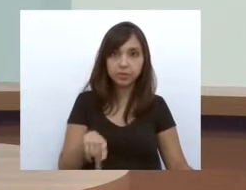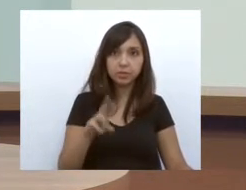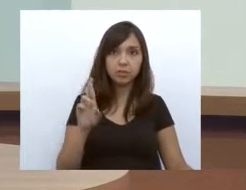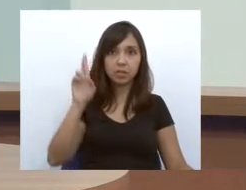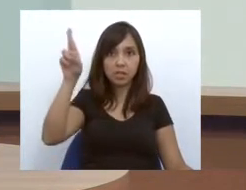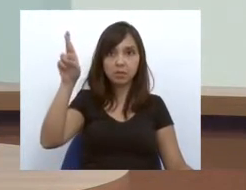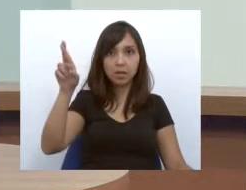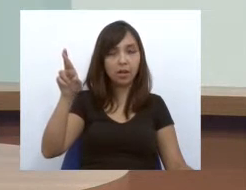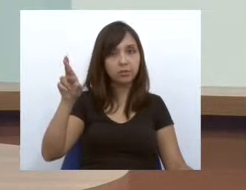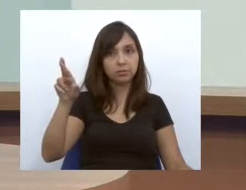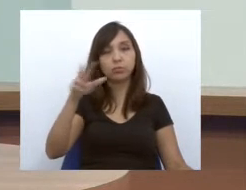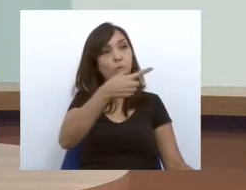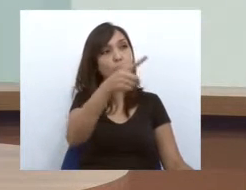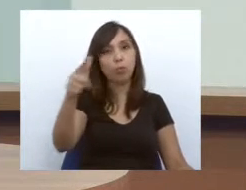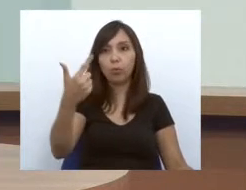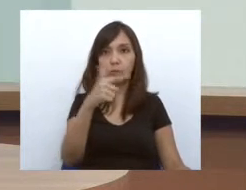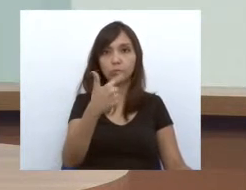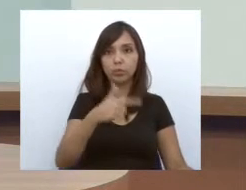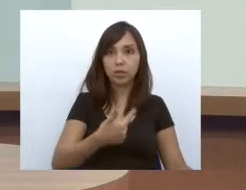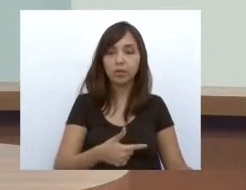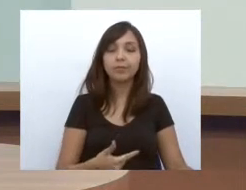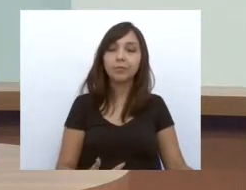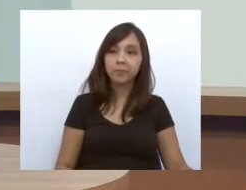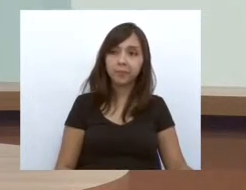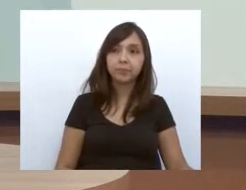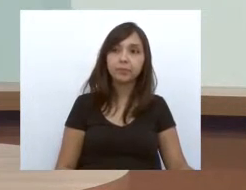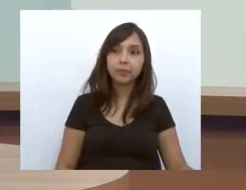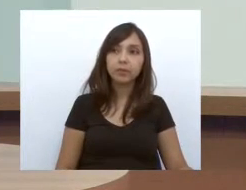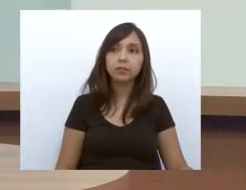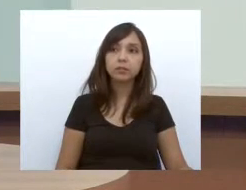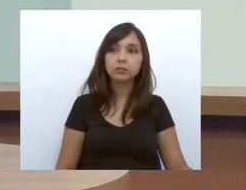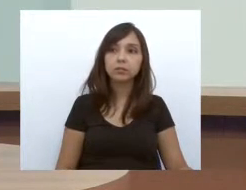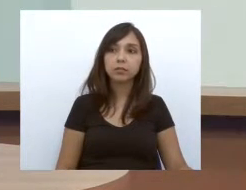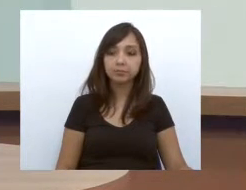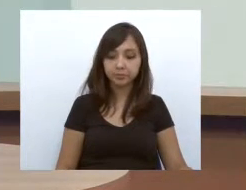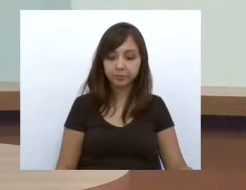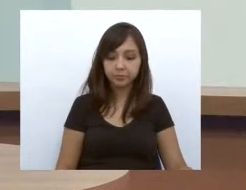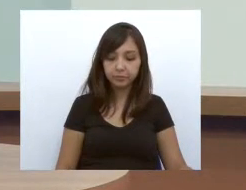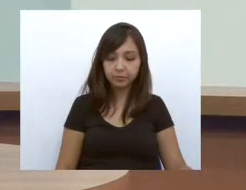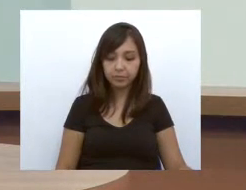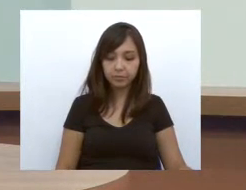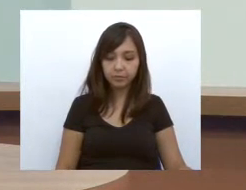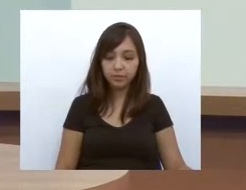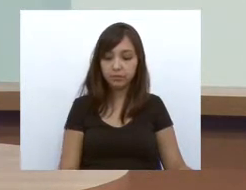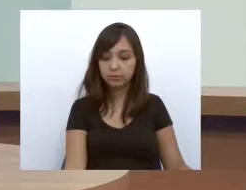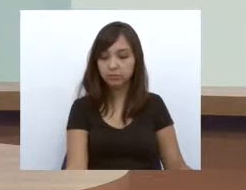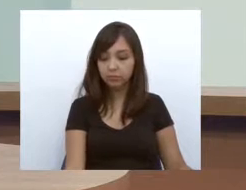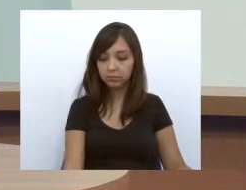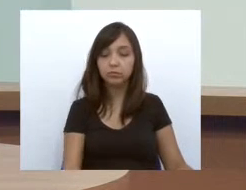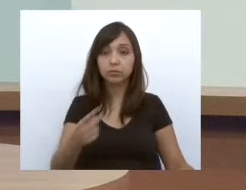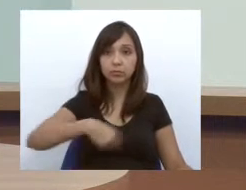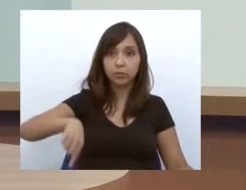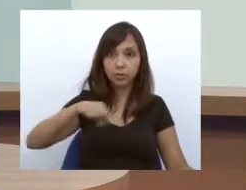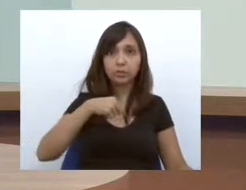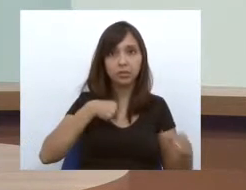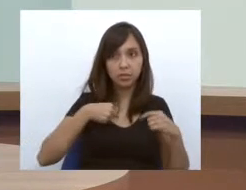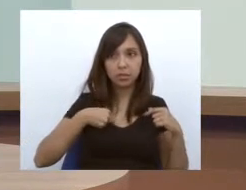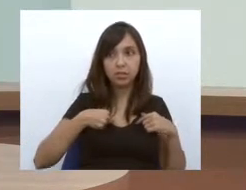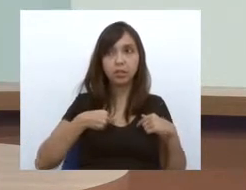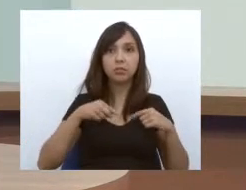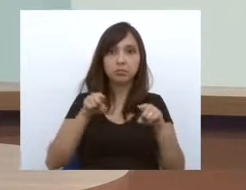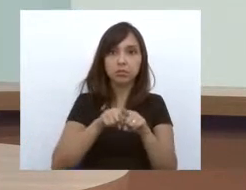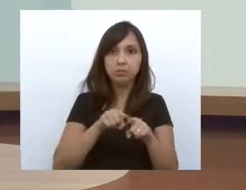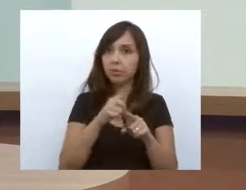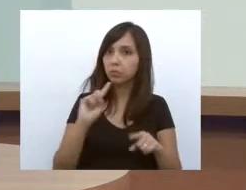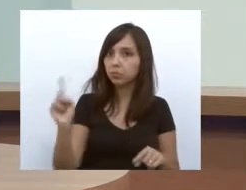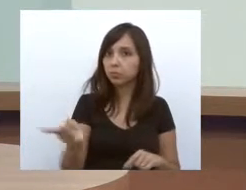ninguém mais é, né? Se o professor não for autoridade, ninguém mais é. Porque se todos nós autoridades aqui, eu sou autoridade, Vossa Excelência